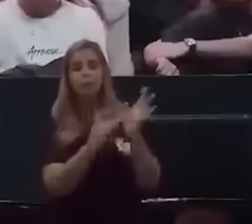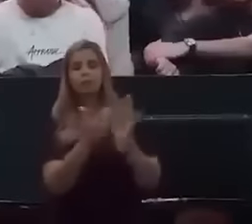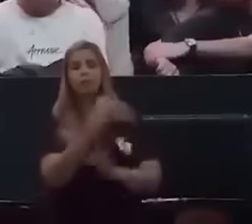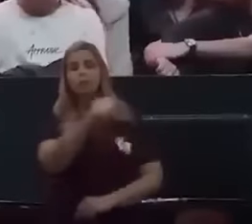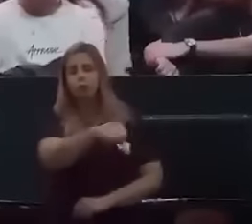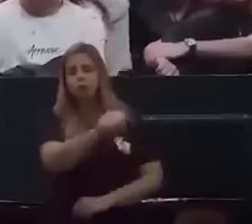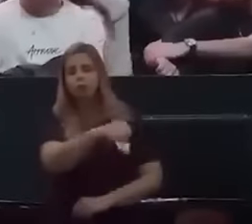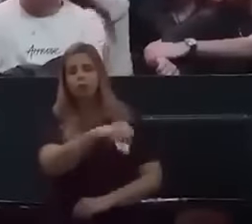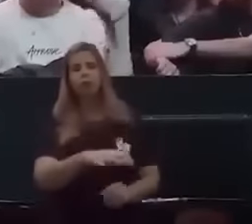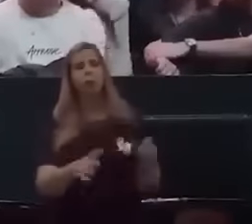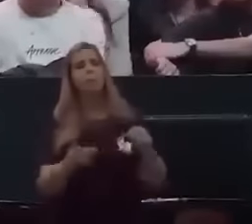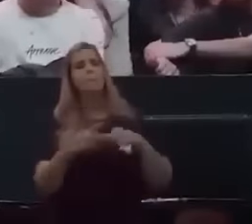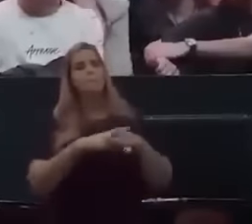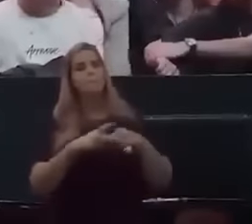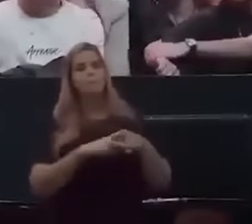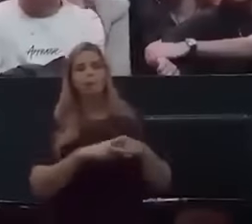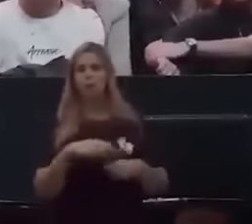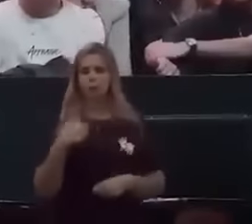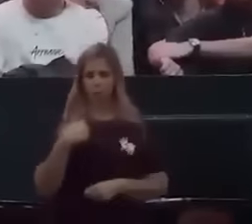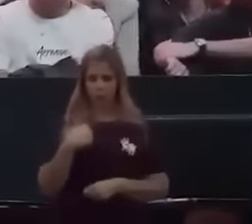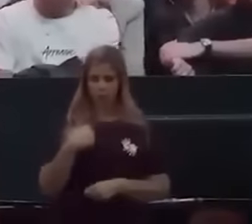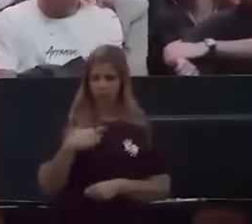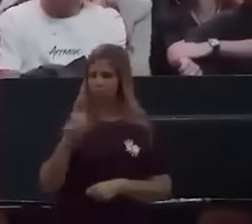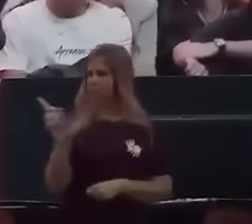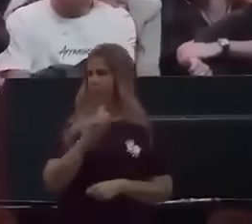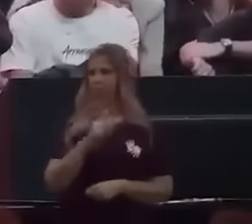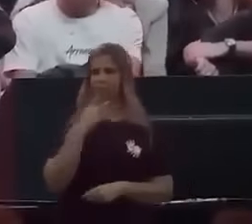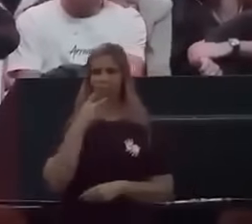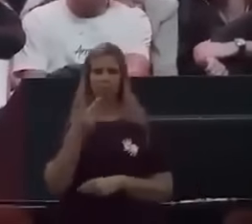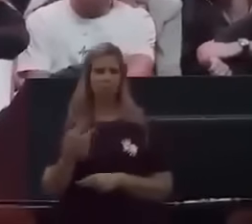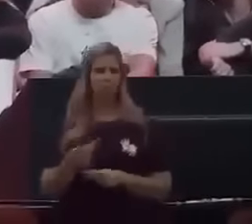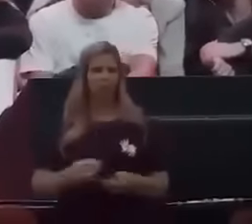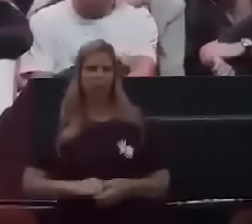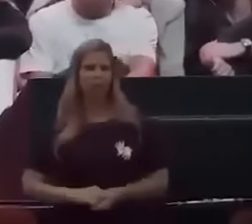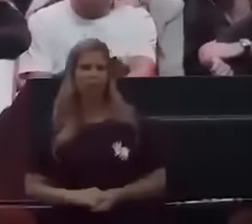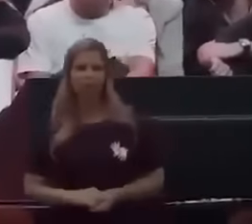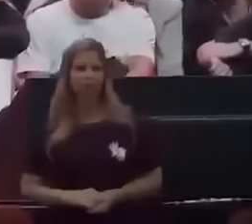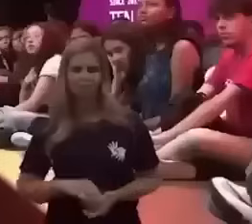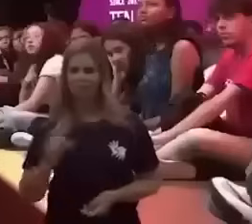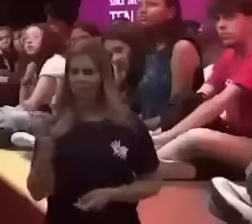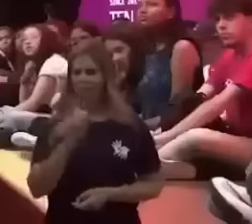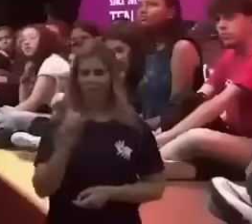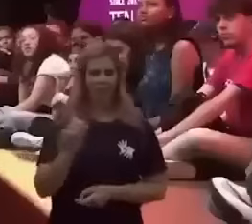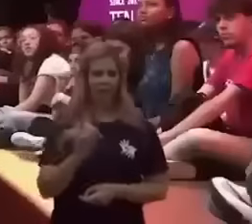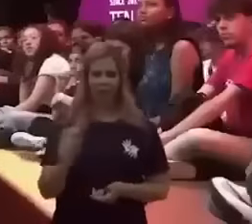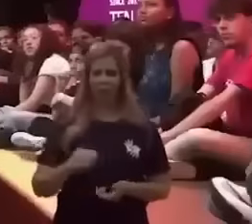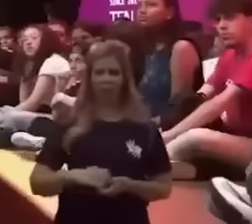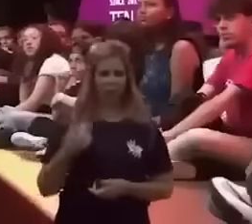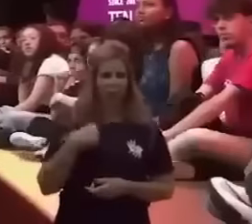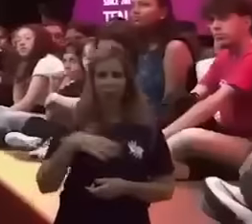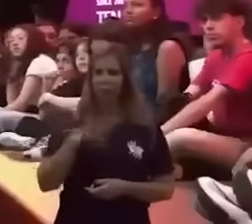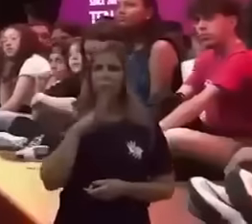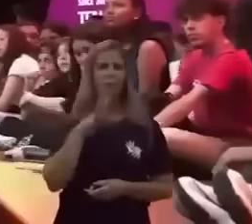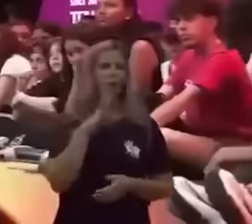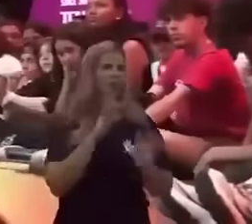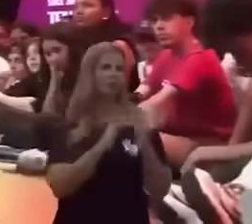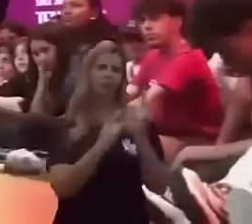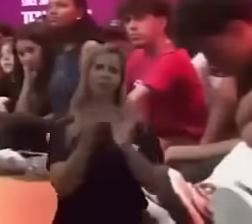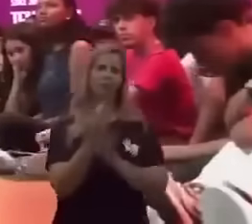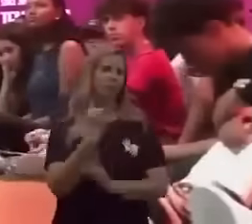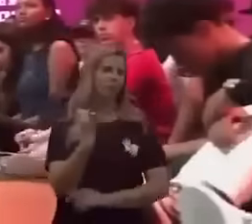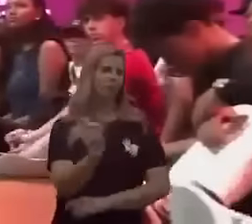que Pedro jura, que Pedro pragueja, que Pedro fala palavrão, que Pedro fala coisas horríveis. E diz: eu não conheço